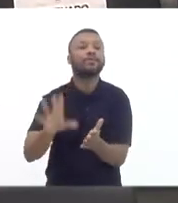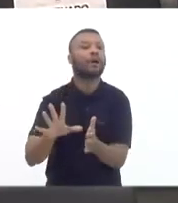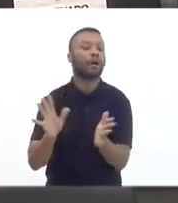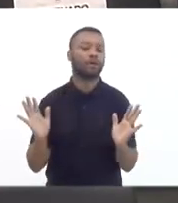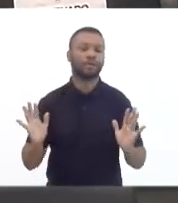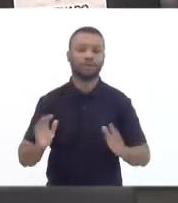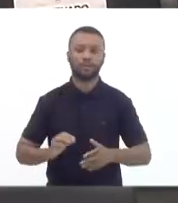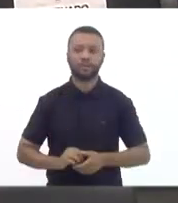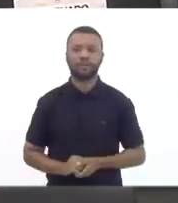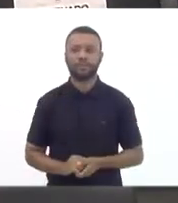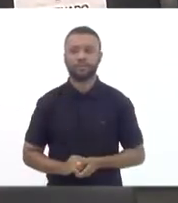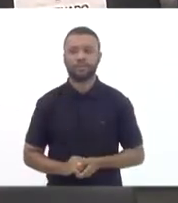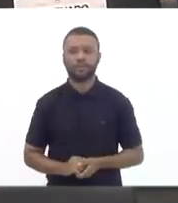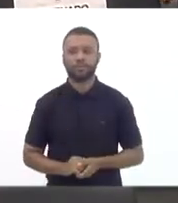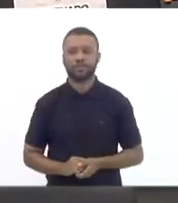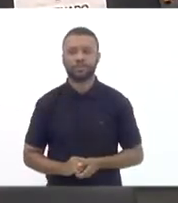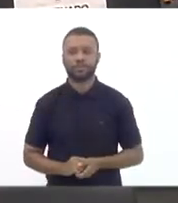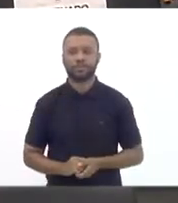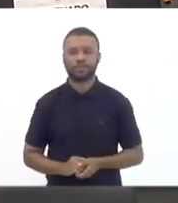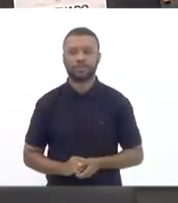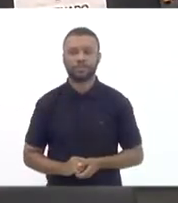acontece?